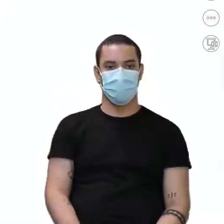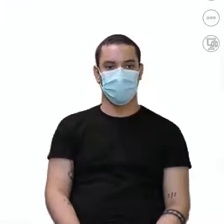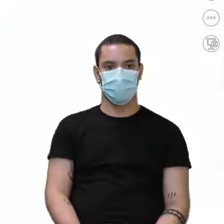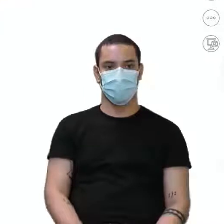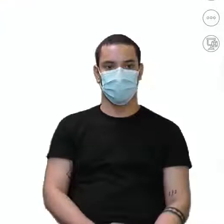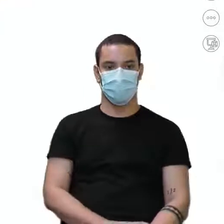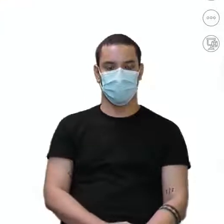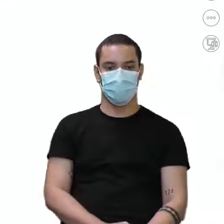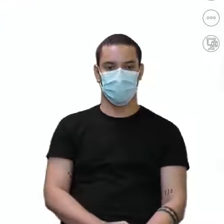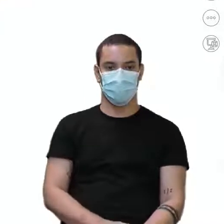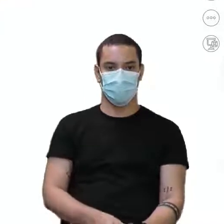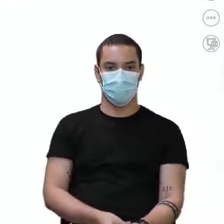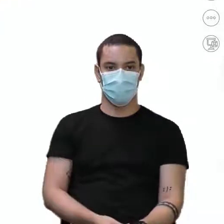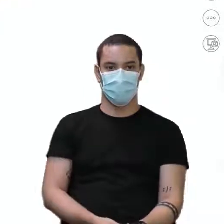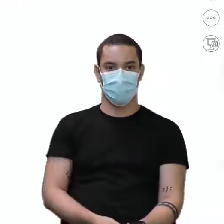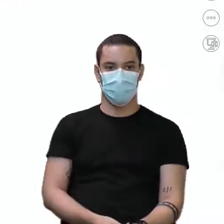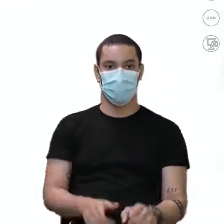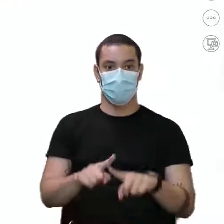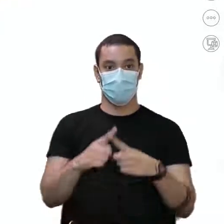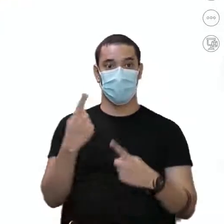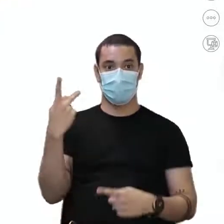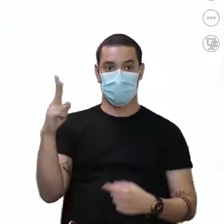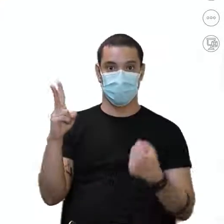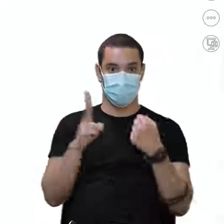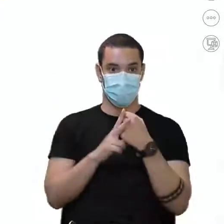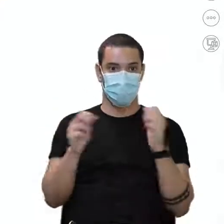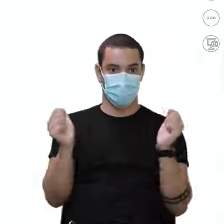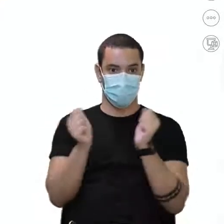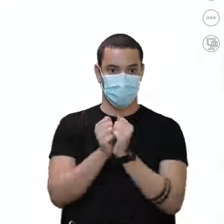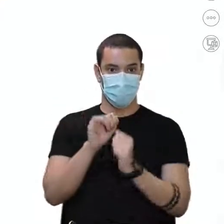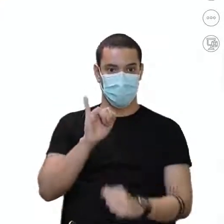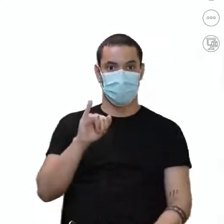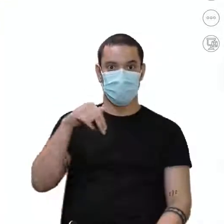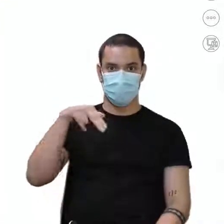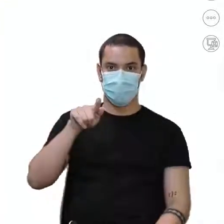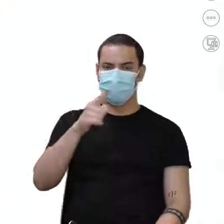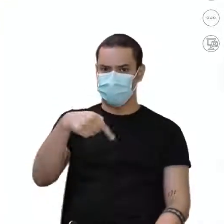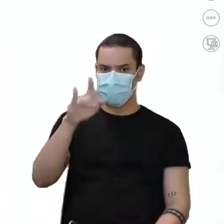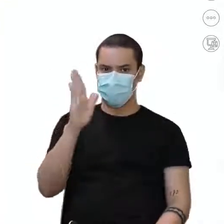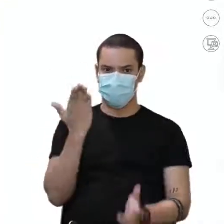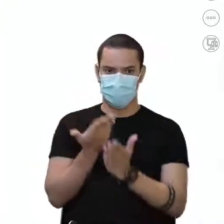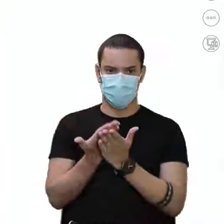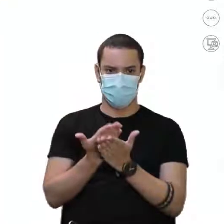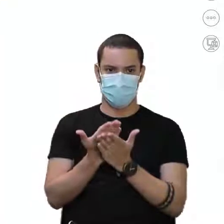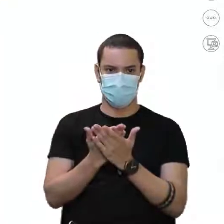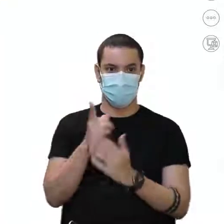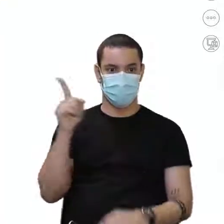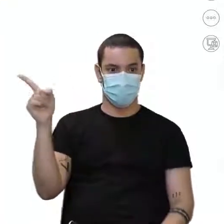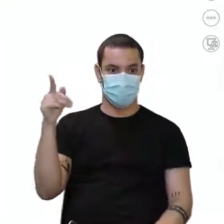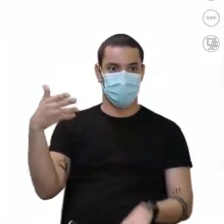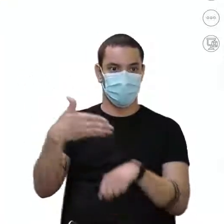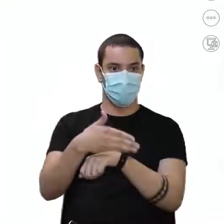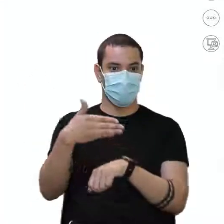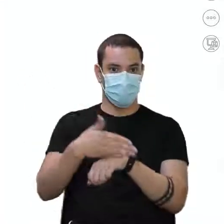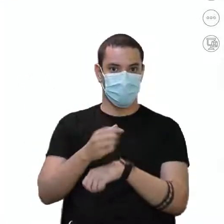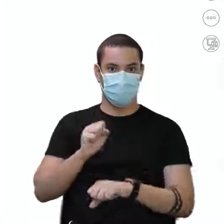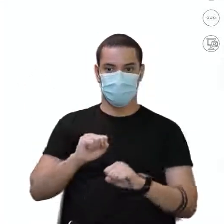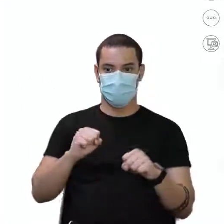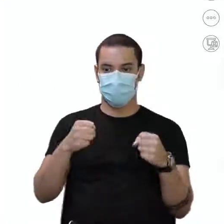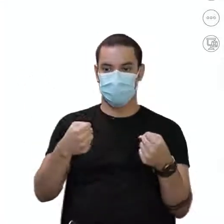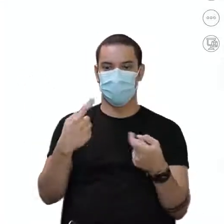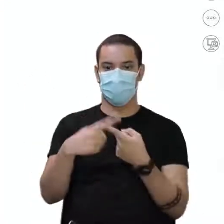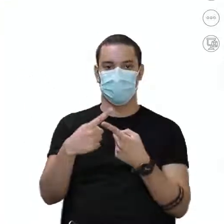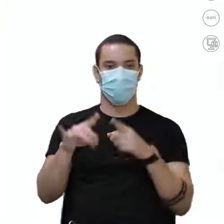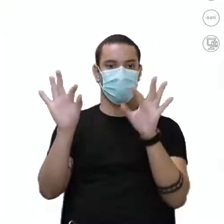que esse verbo vai vir acompanhado desse ing. Vocês já estudaram sobre o ing no presente contínuos? Aquelas